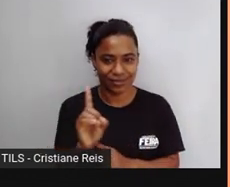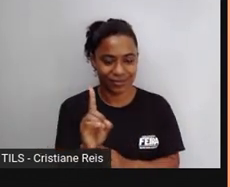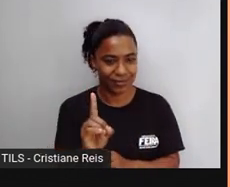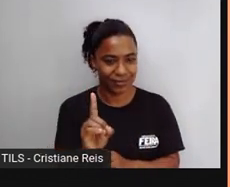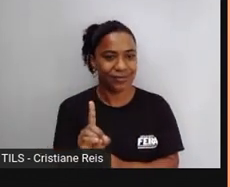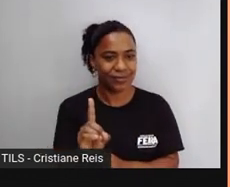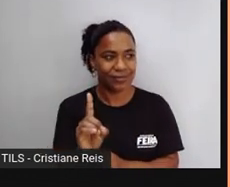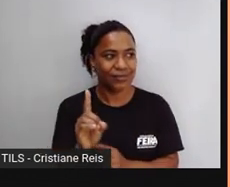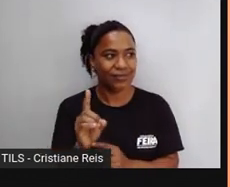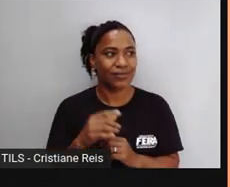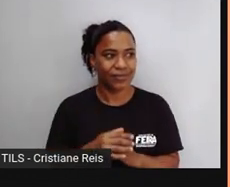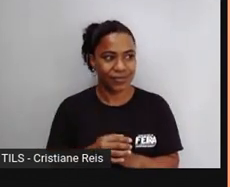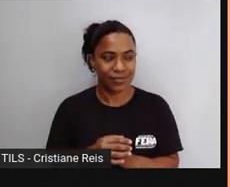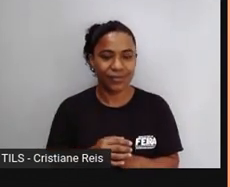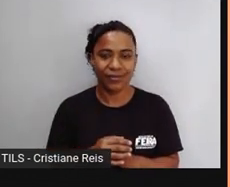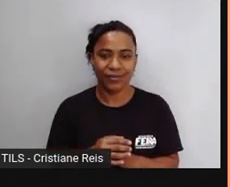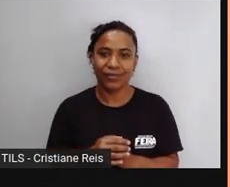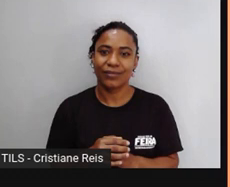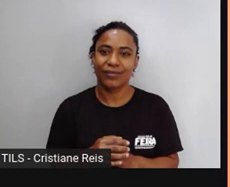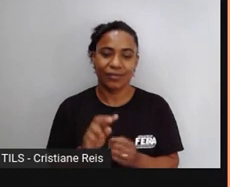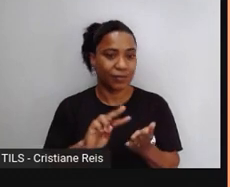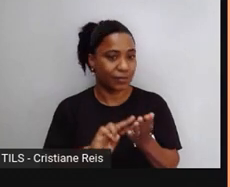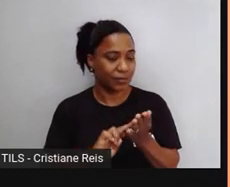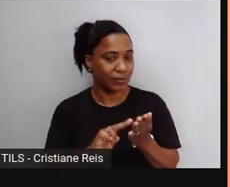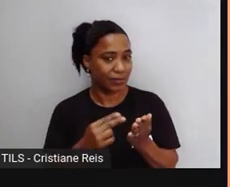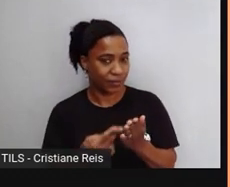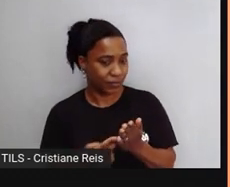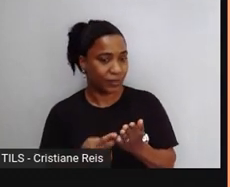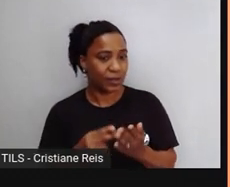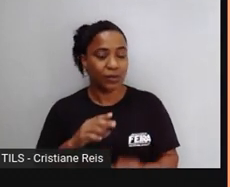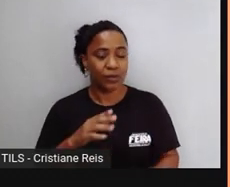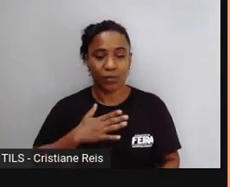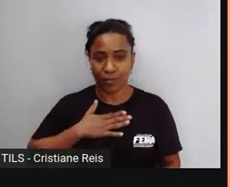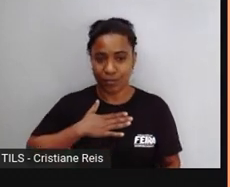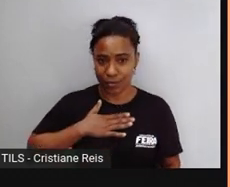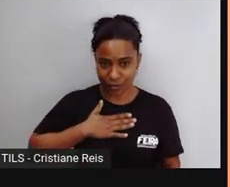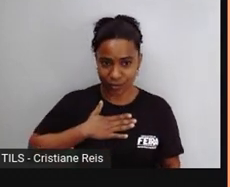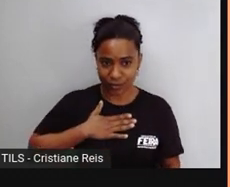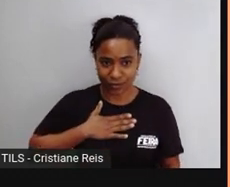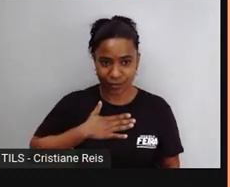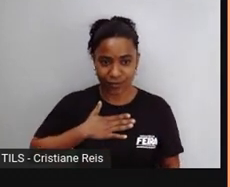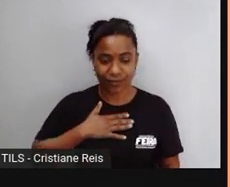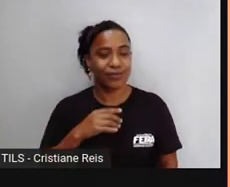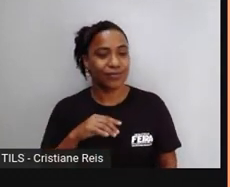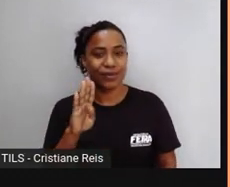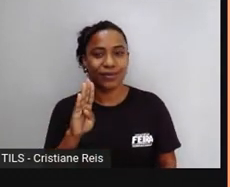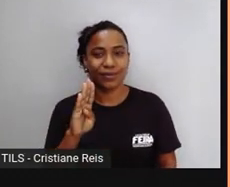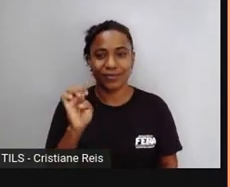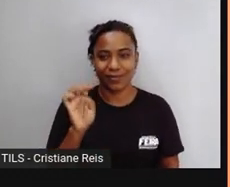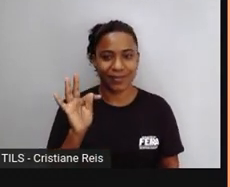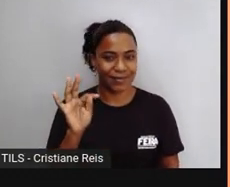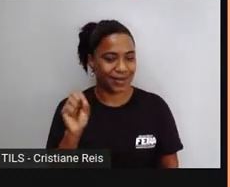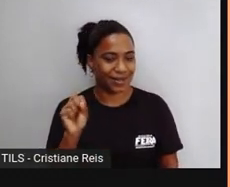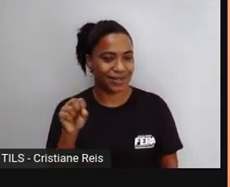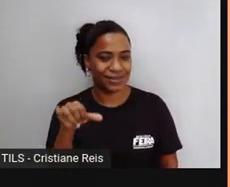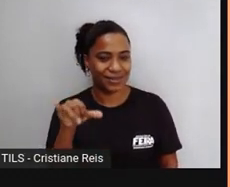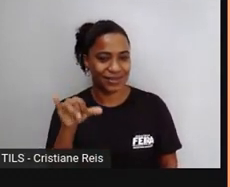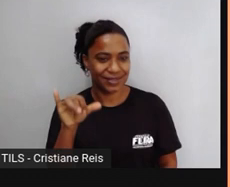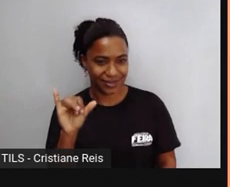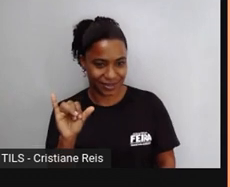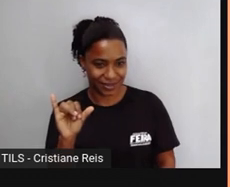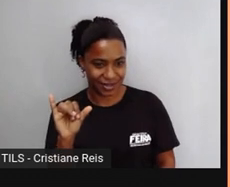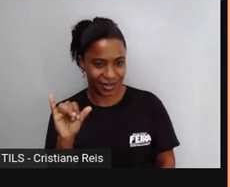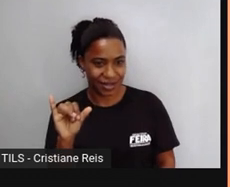am an English teacher. Eu sou Betsy Clark. Eu sou uma professora de